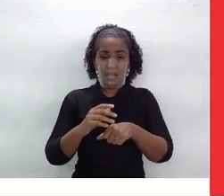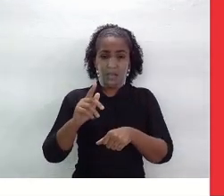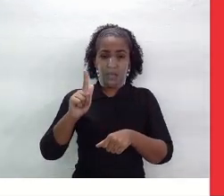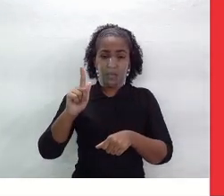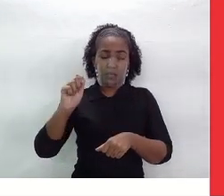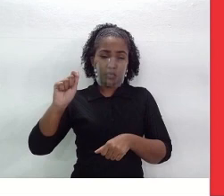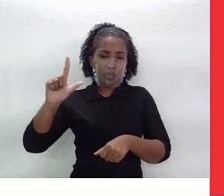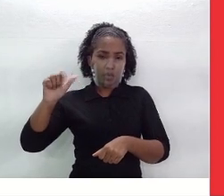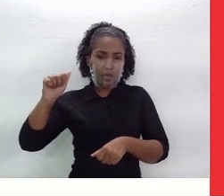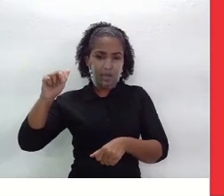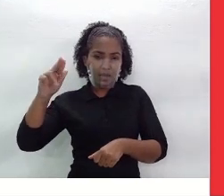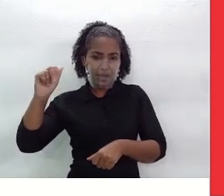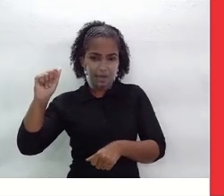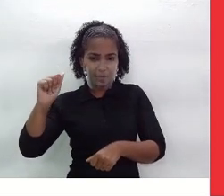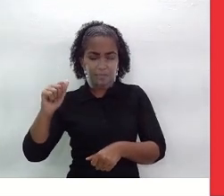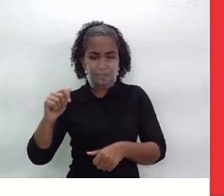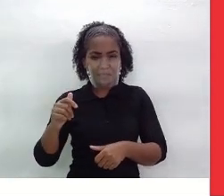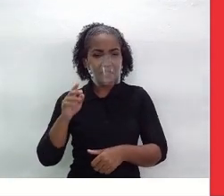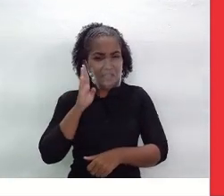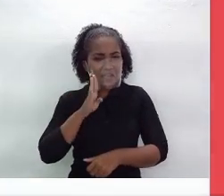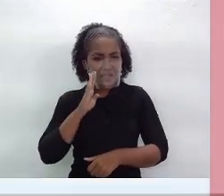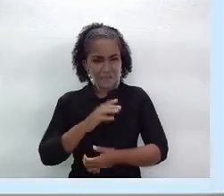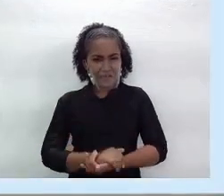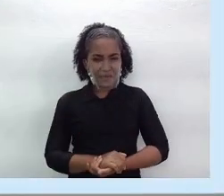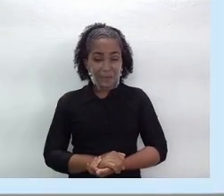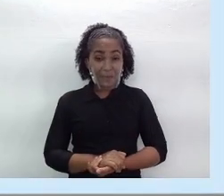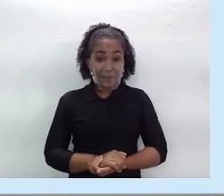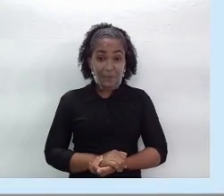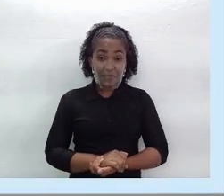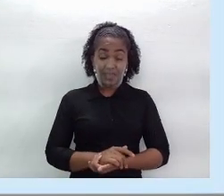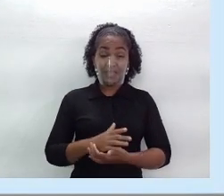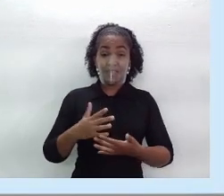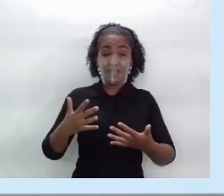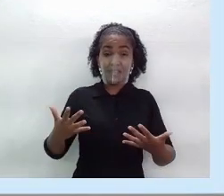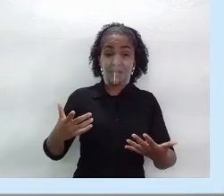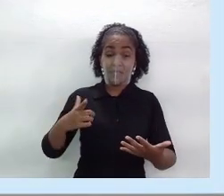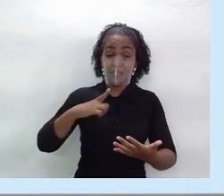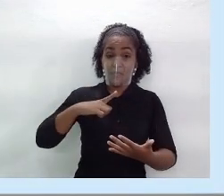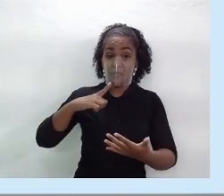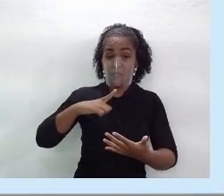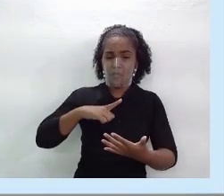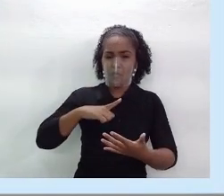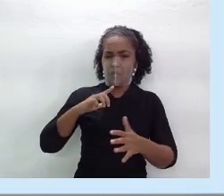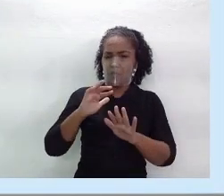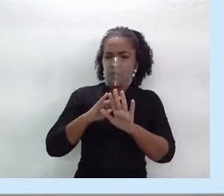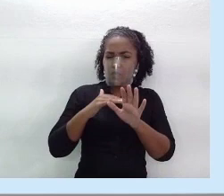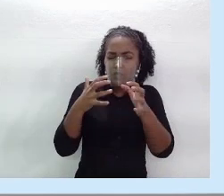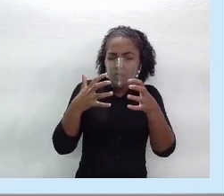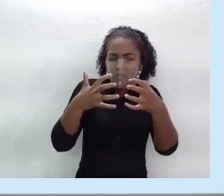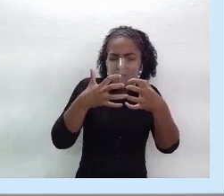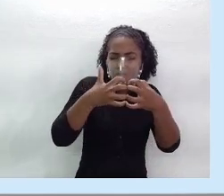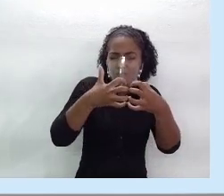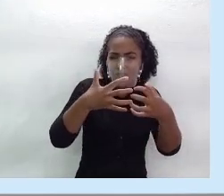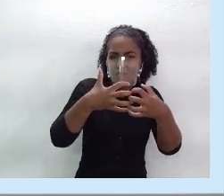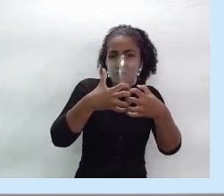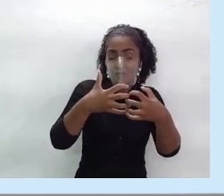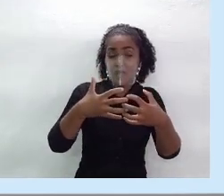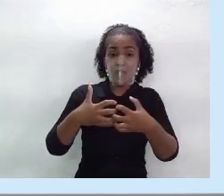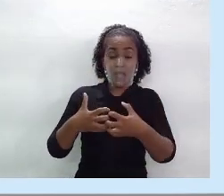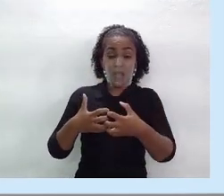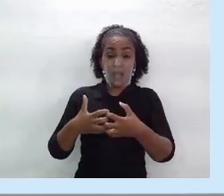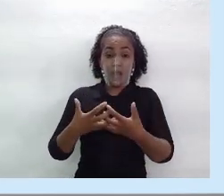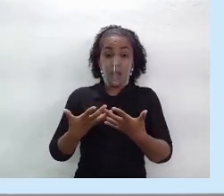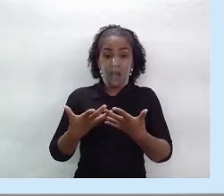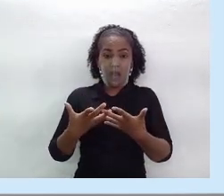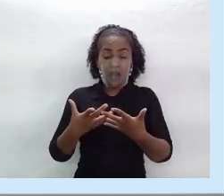Gondwana. Muito legal isso, né? Ou seja, os continentes, eles eram todos bem juntinhos e que